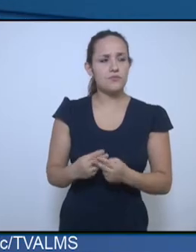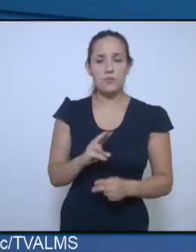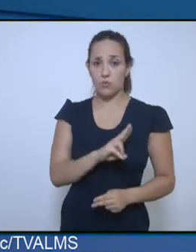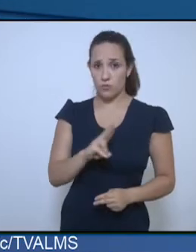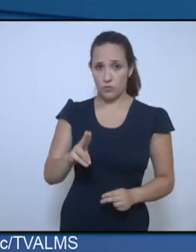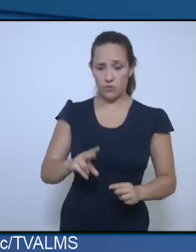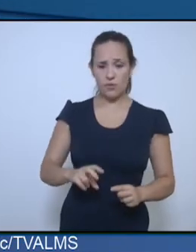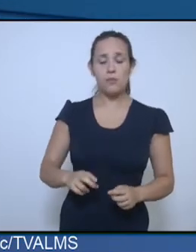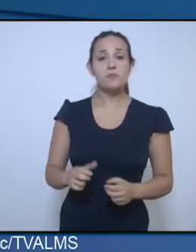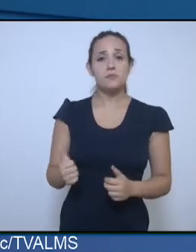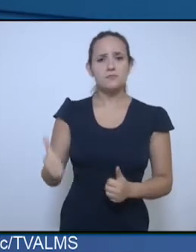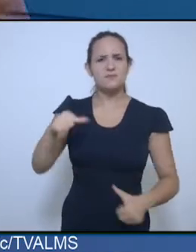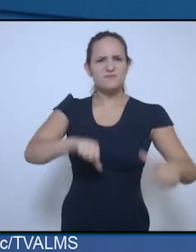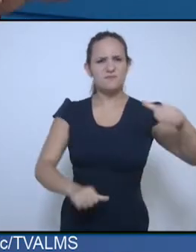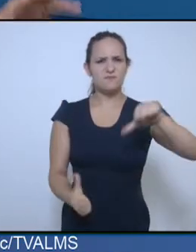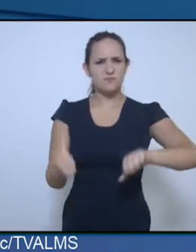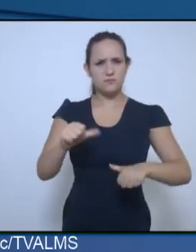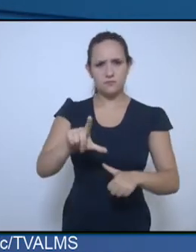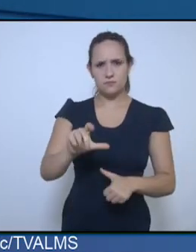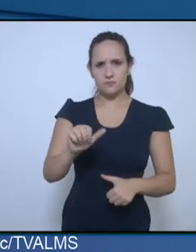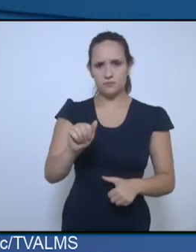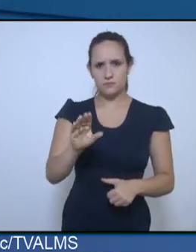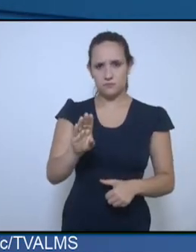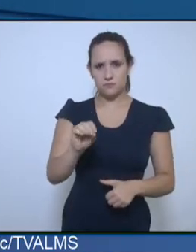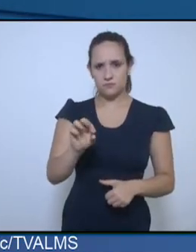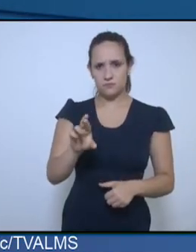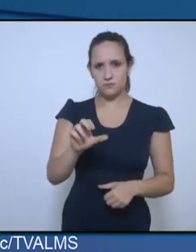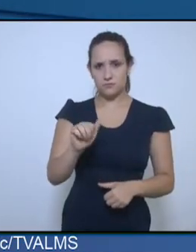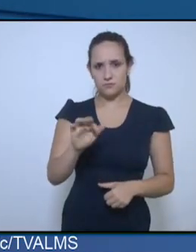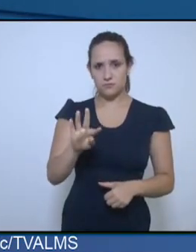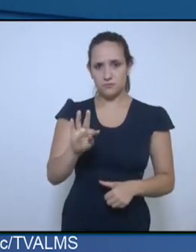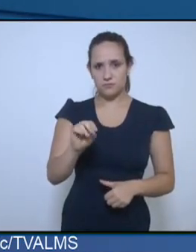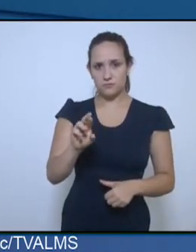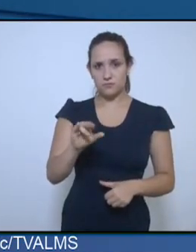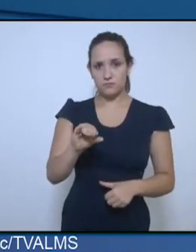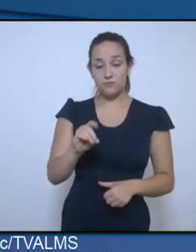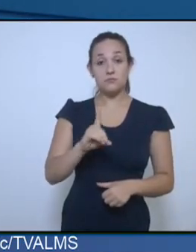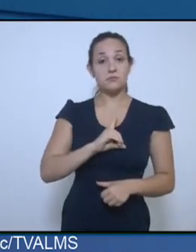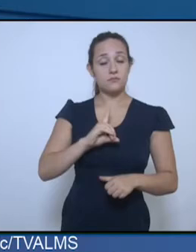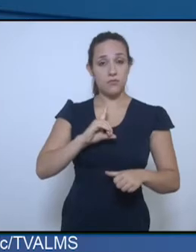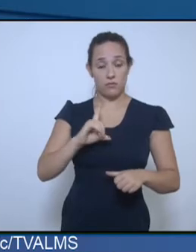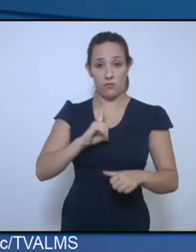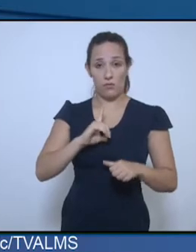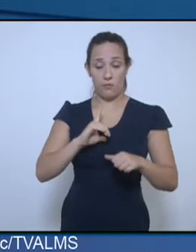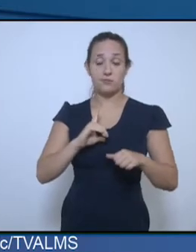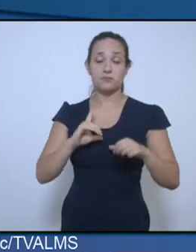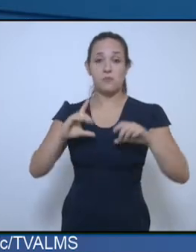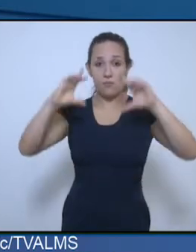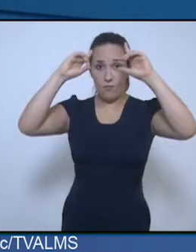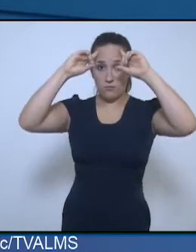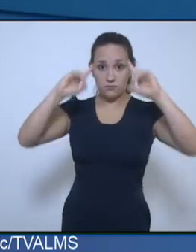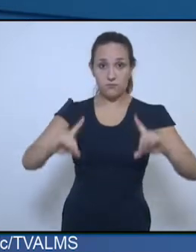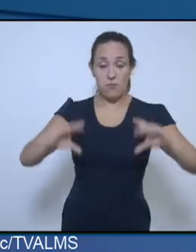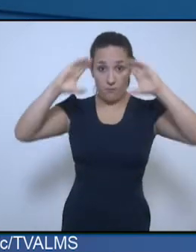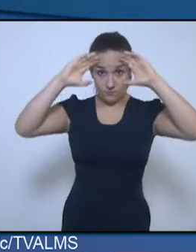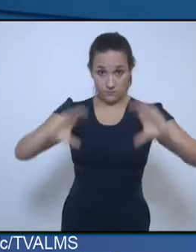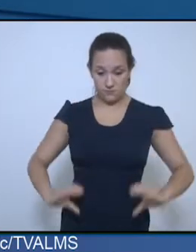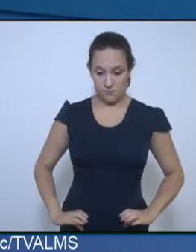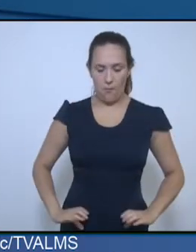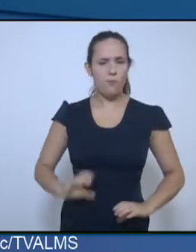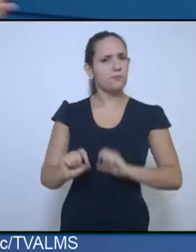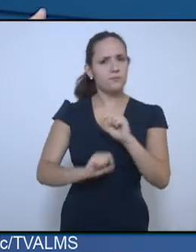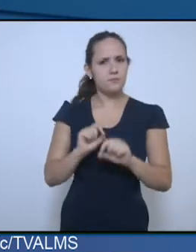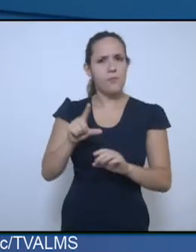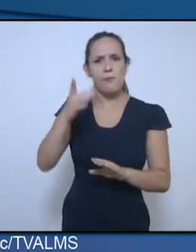de Cidadania, que vai determinar, através da nossa Escola do Legislativo, para que as crianças, os jovens, adolescentes e estudantes possam